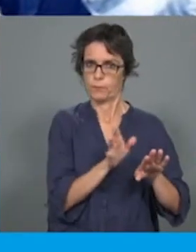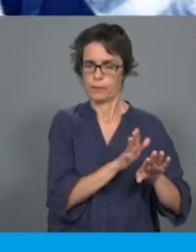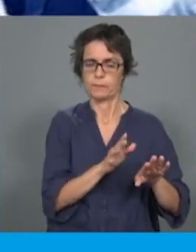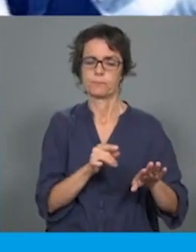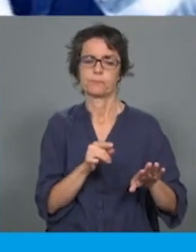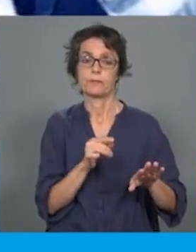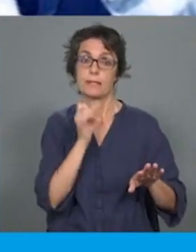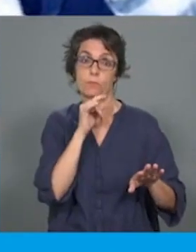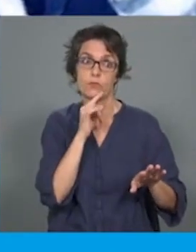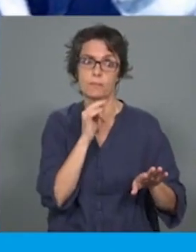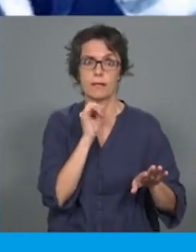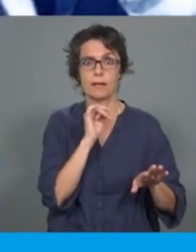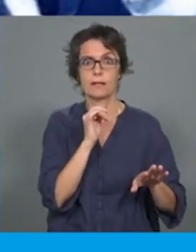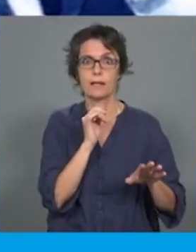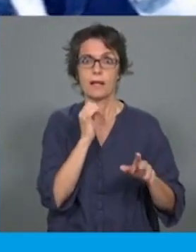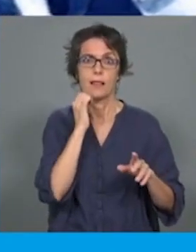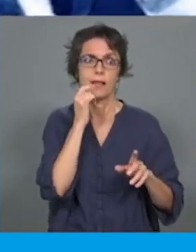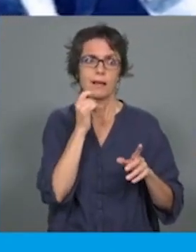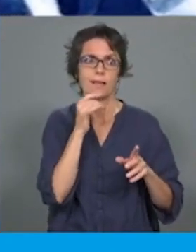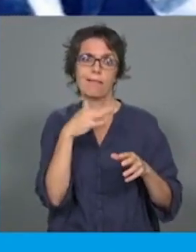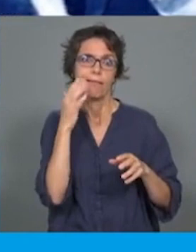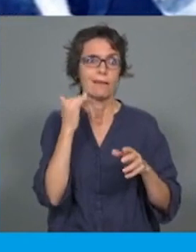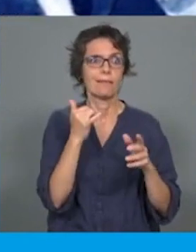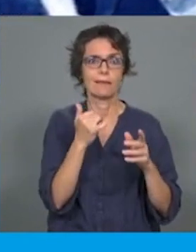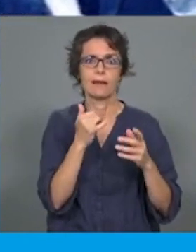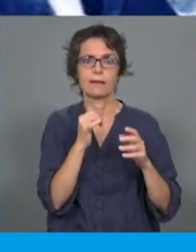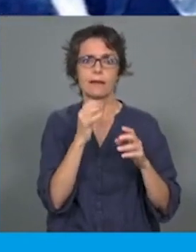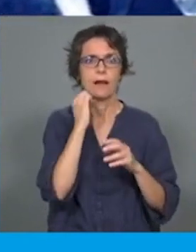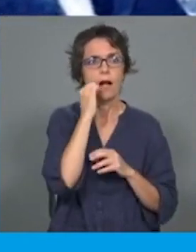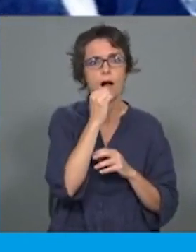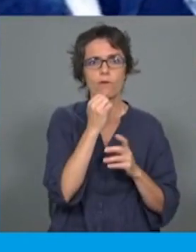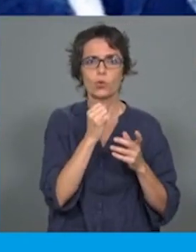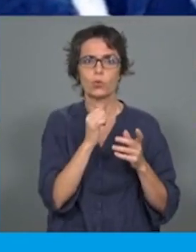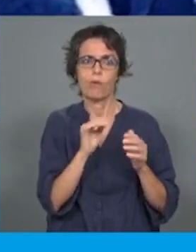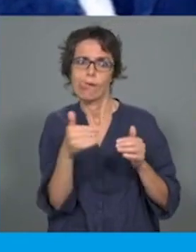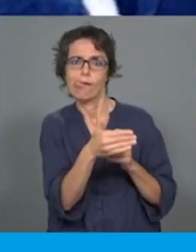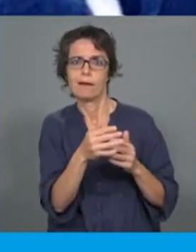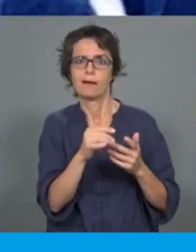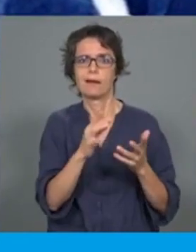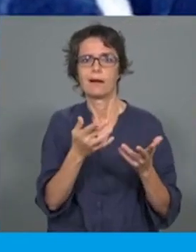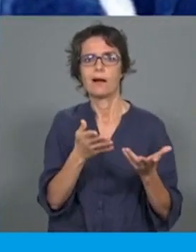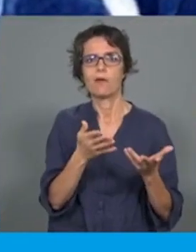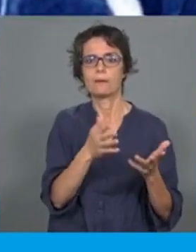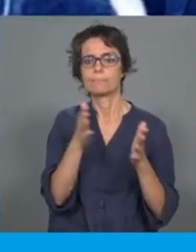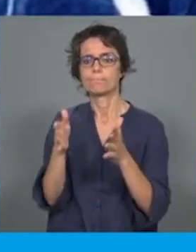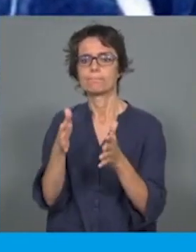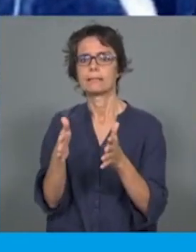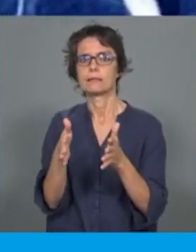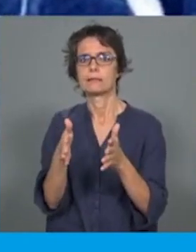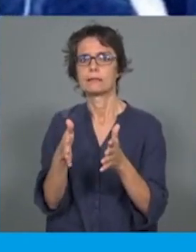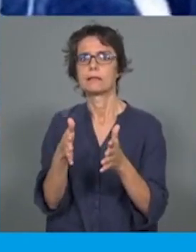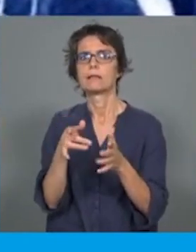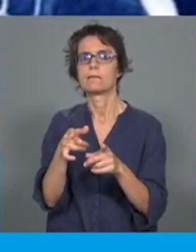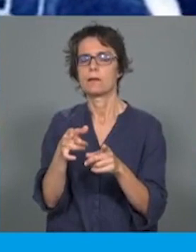se há a possibilidade ou não de fintar a dor, uma linguagem mais atrativa e mais juvenil, não é? Então, se agora vamos fitando a